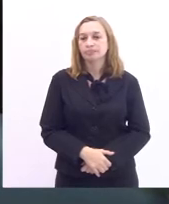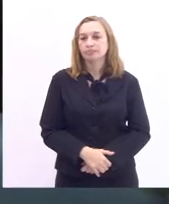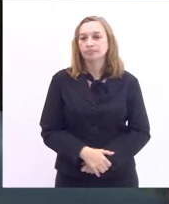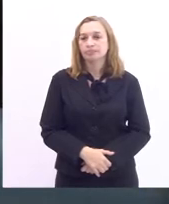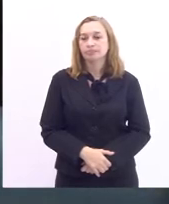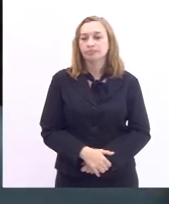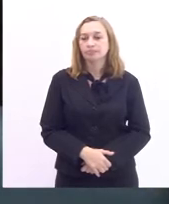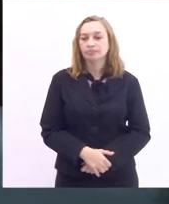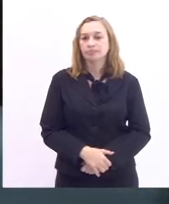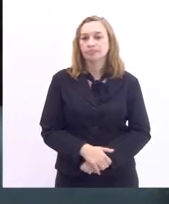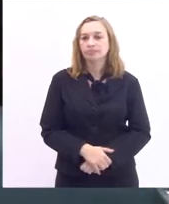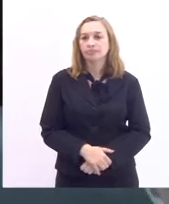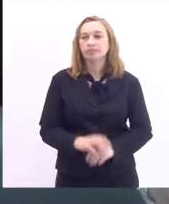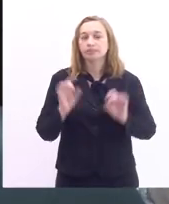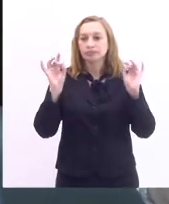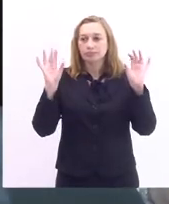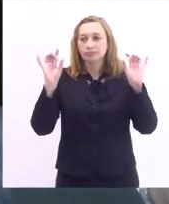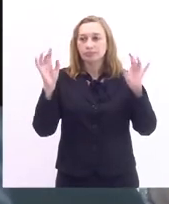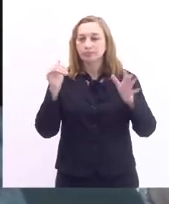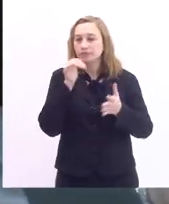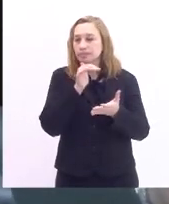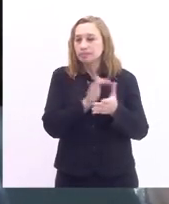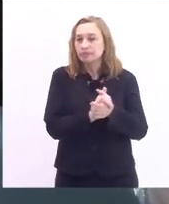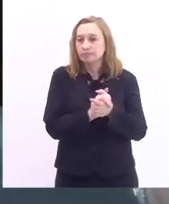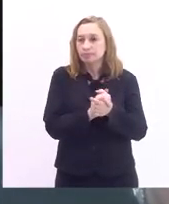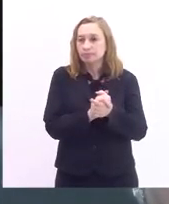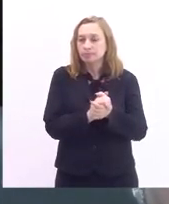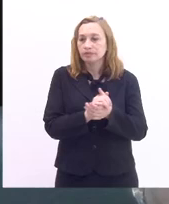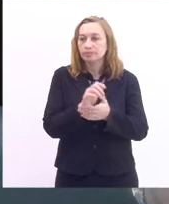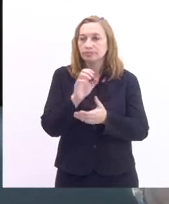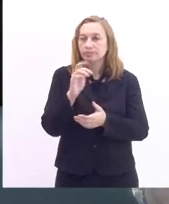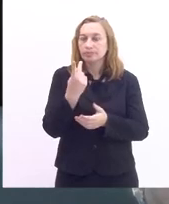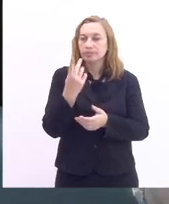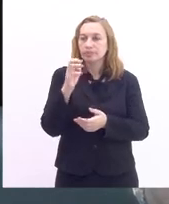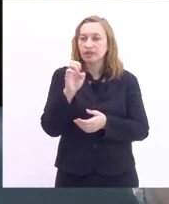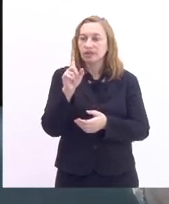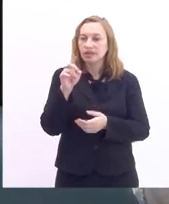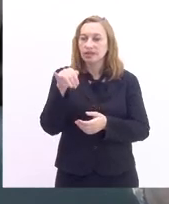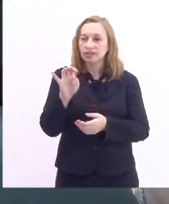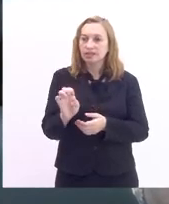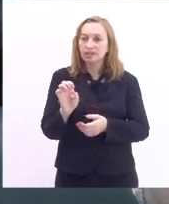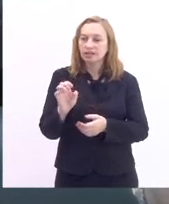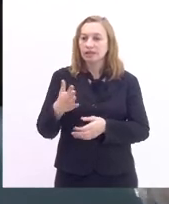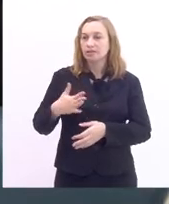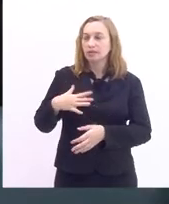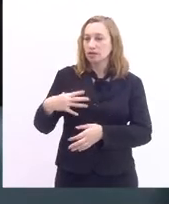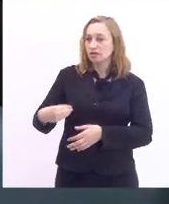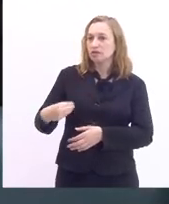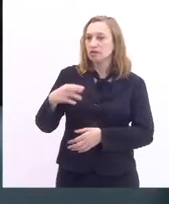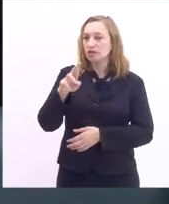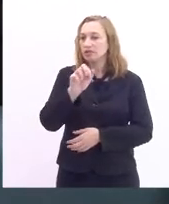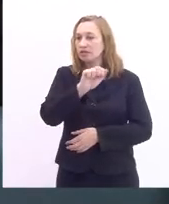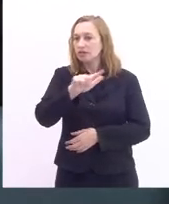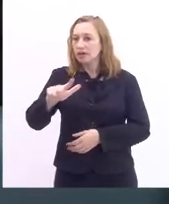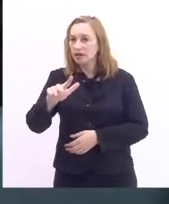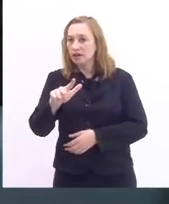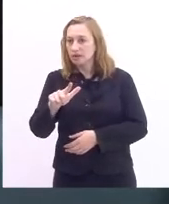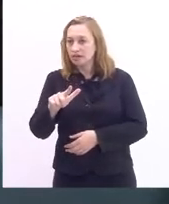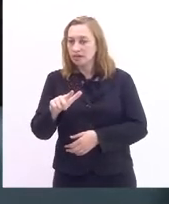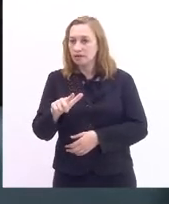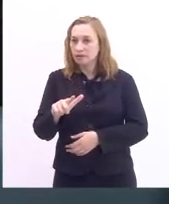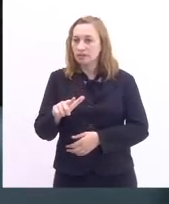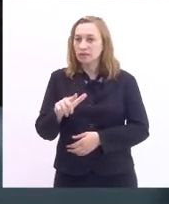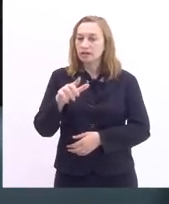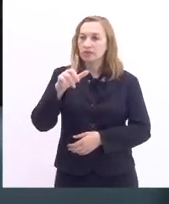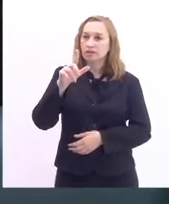e em especial a minha esposa Eliane e meus filhos que estão ali Rafael Luiz